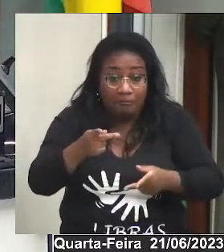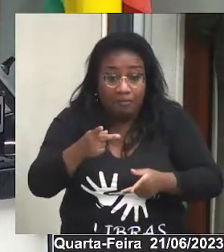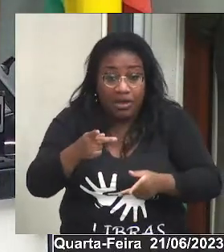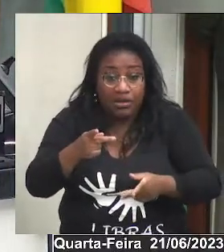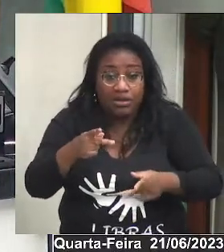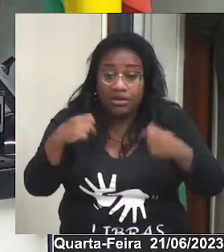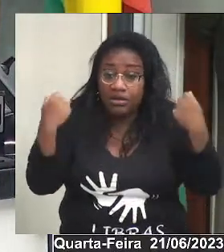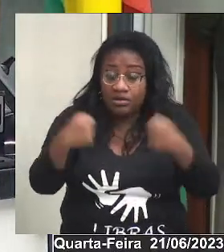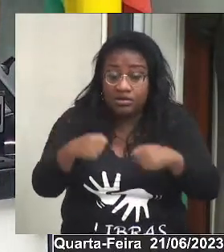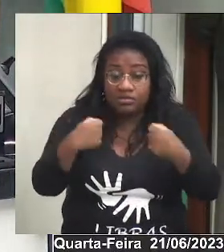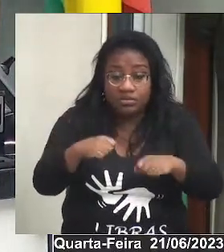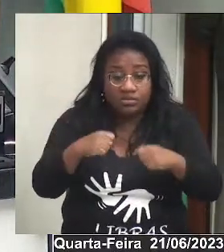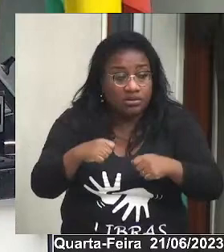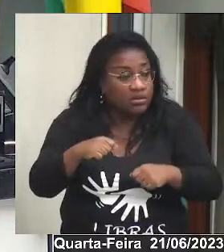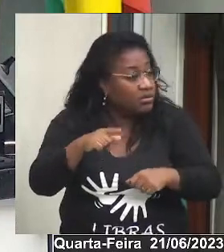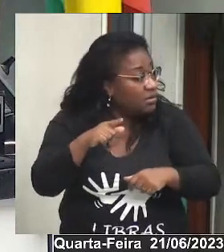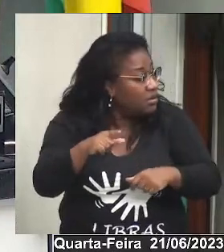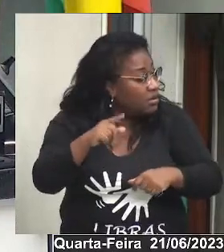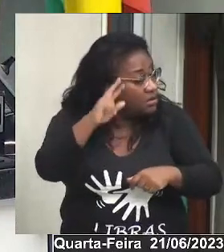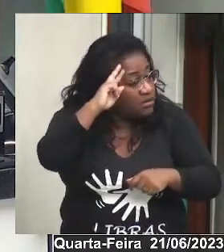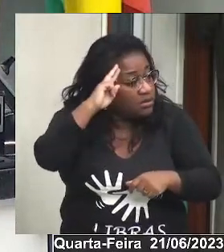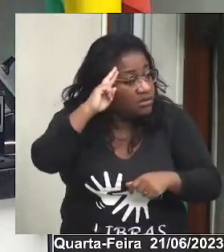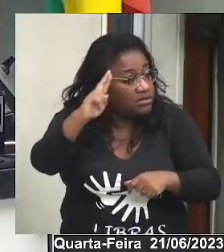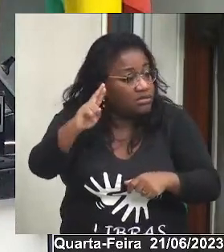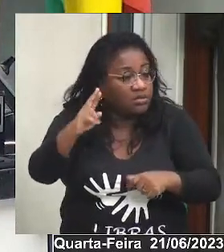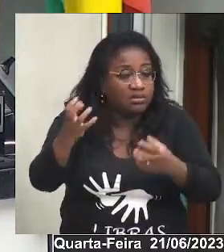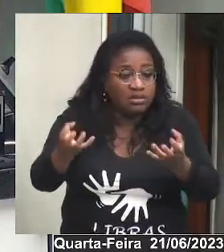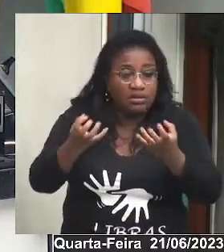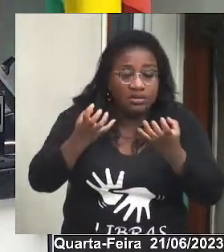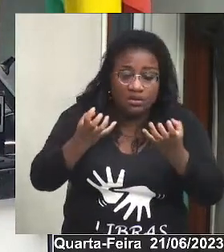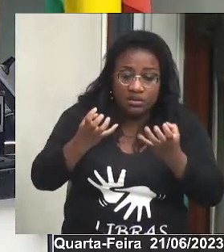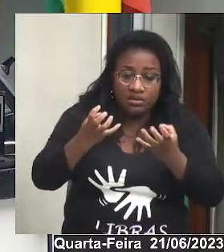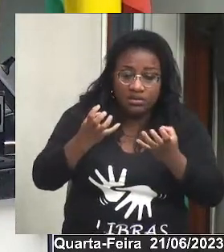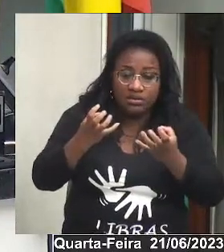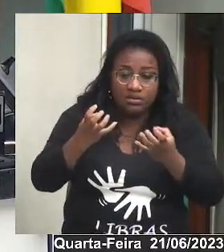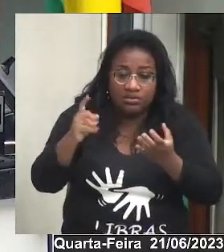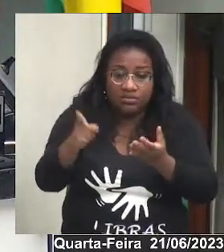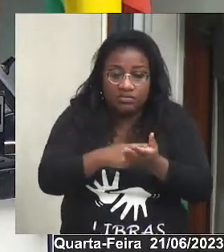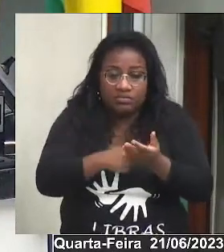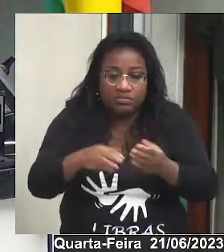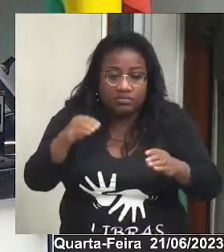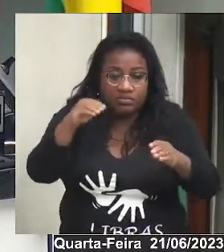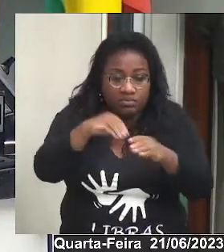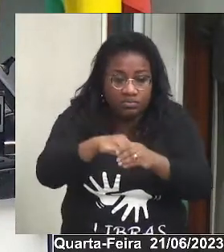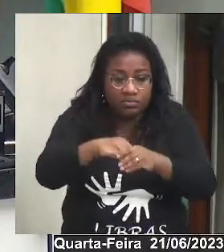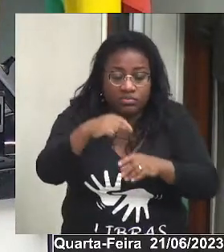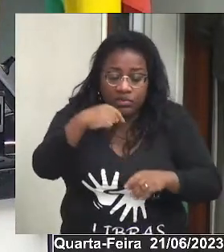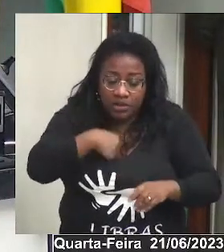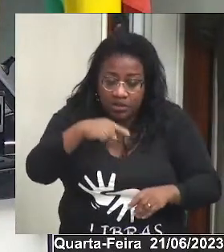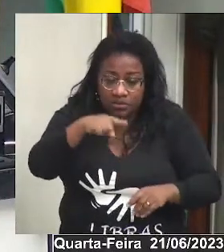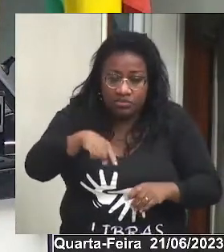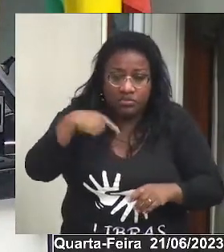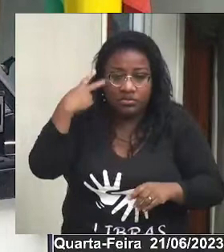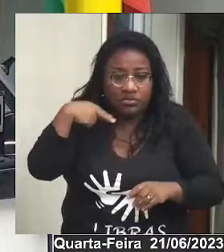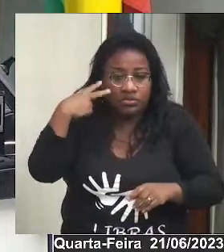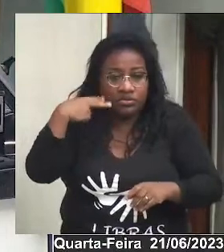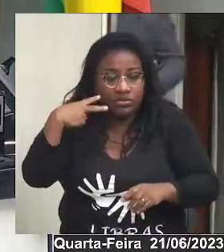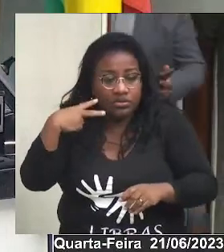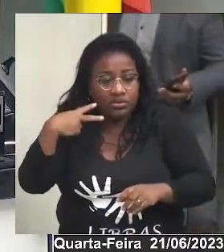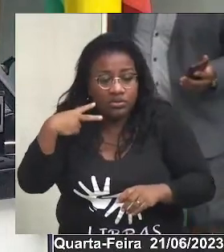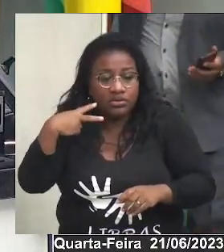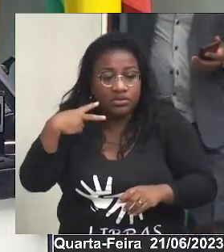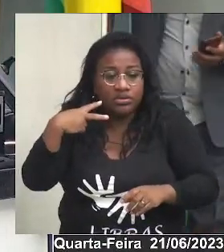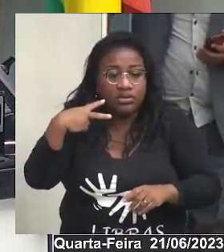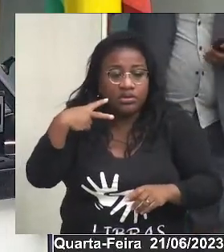disso não. Não precisa disso não. Agora, se o senhor está preocupado com a eleição que é daqui a um ano e meio, isso é problema do senhor. Aqui eu e os vereadores